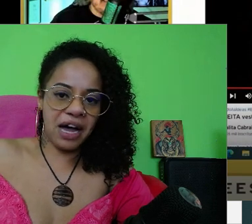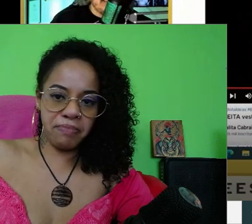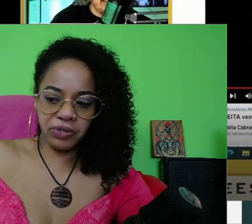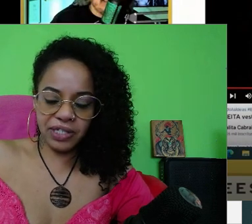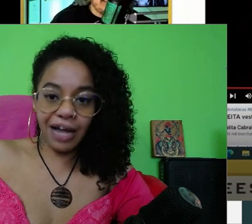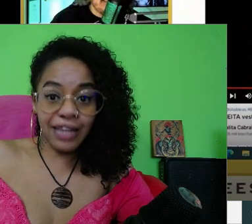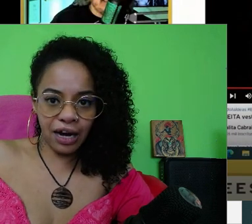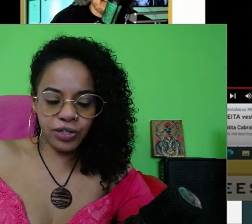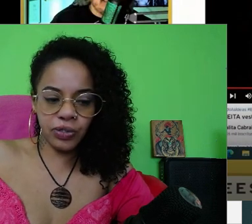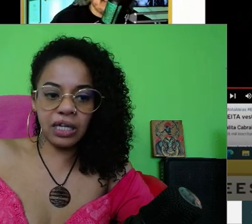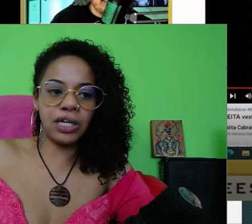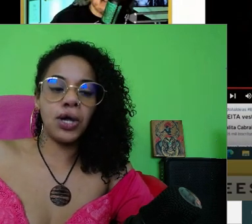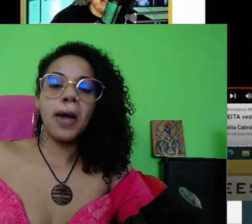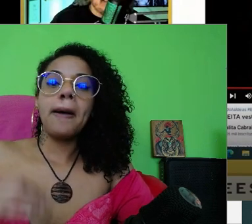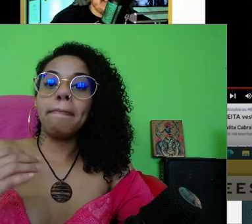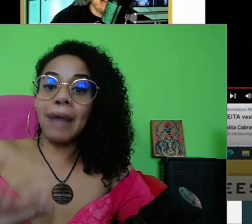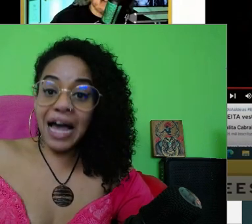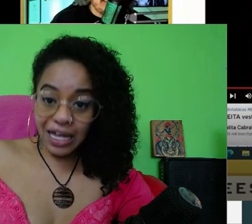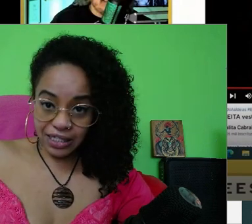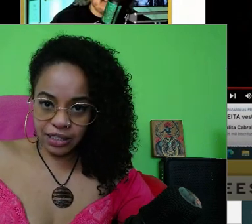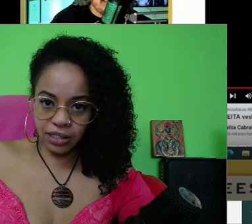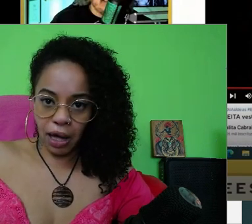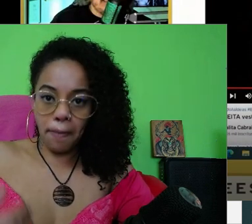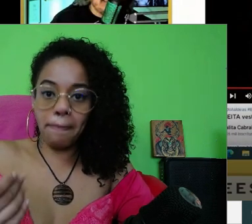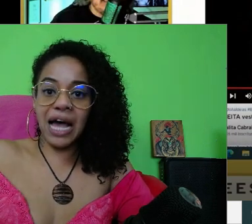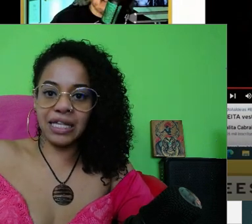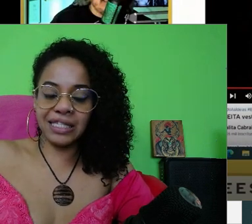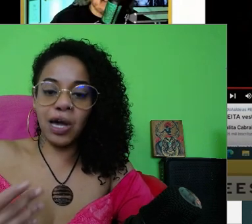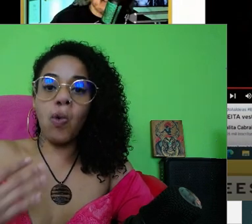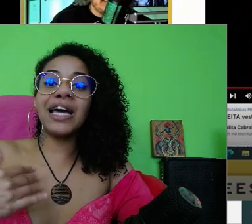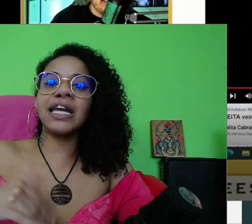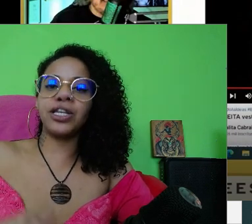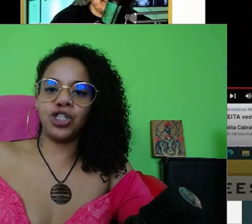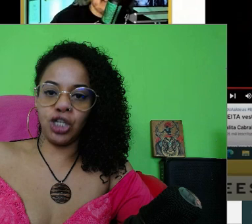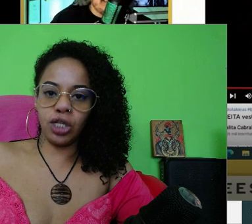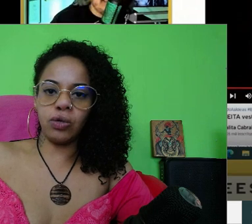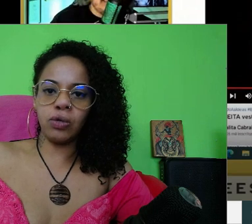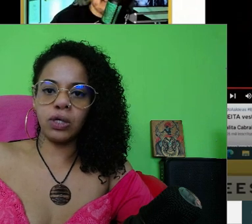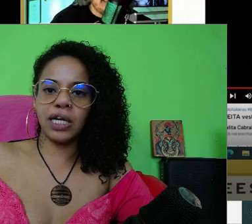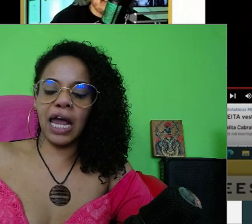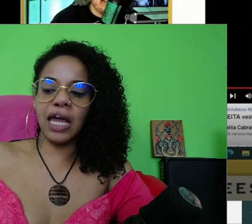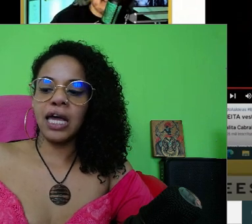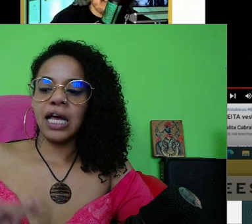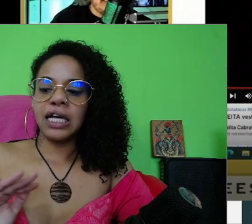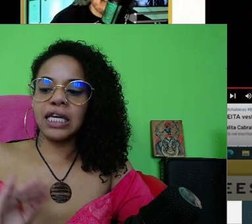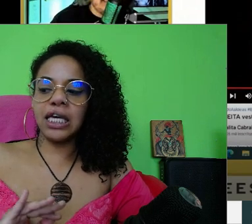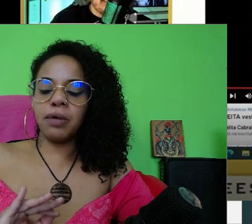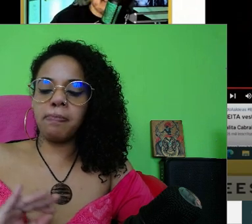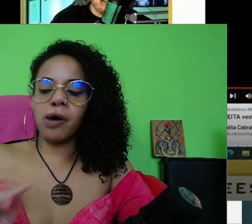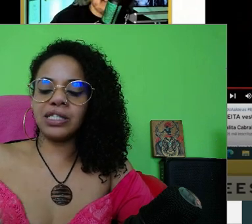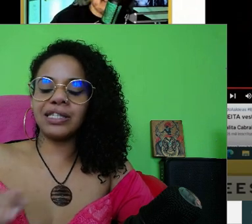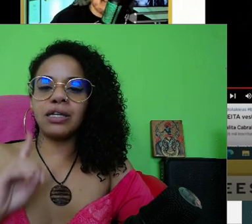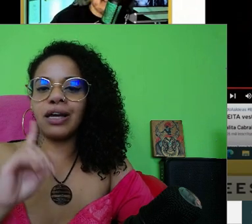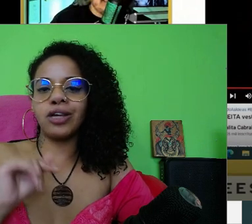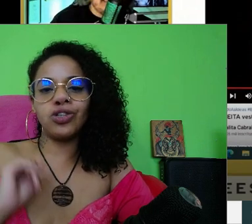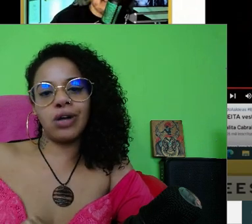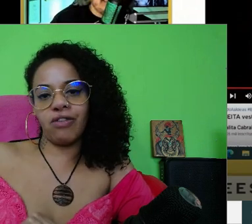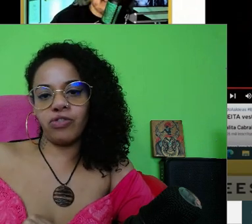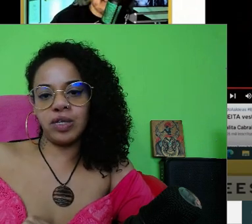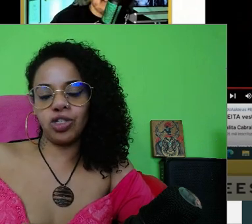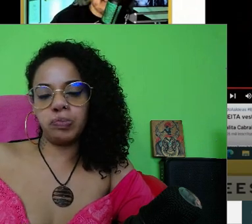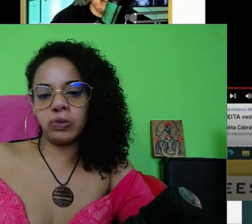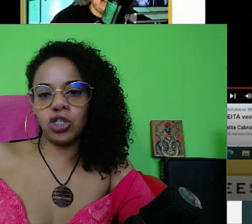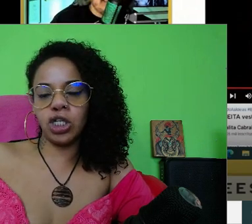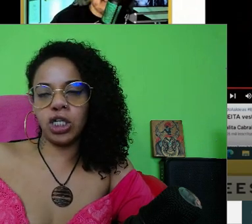amarrar meus cadarços aqui mas mas eu acredito né que possa ser